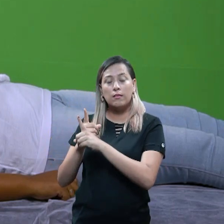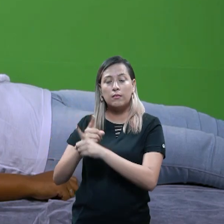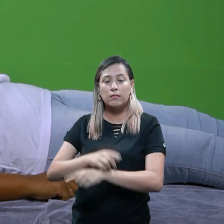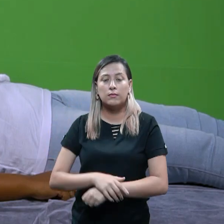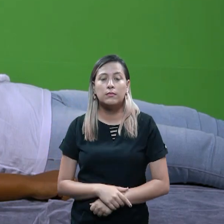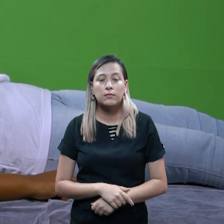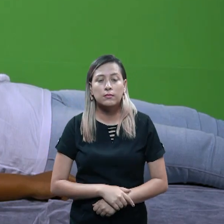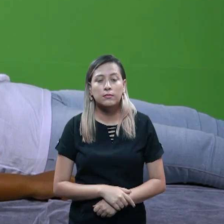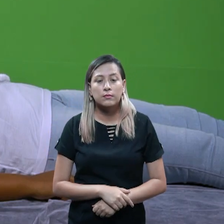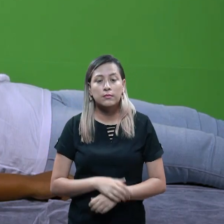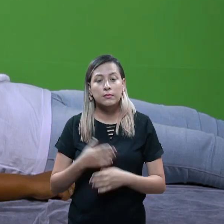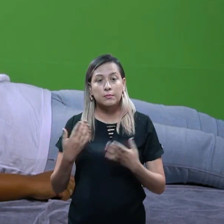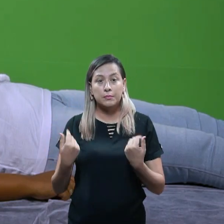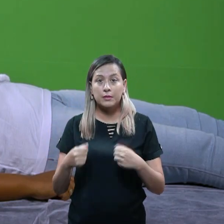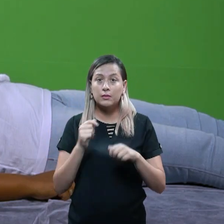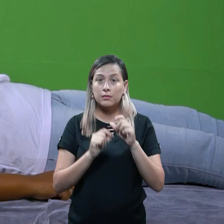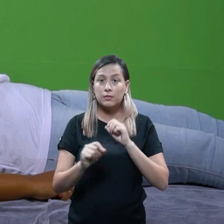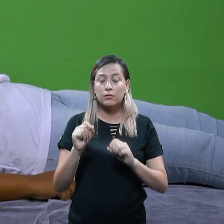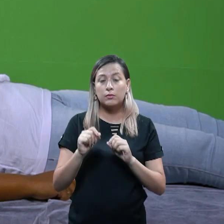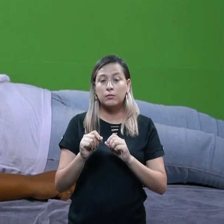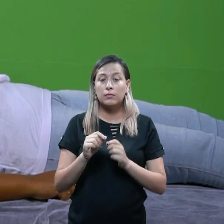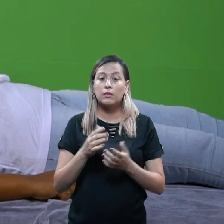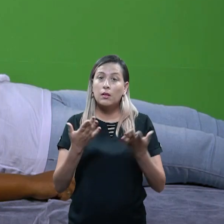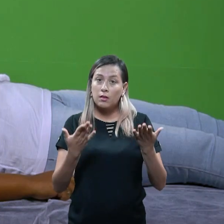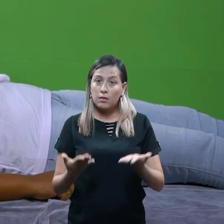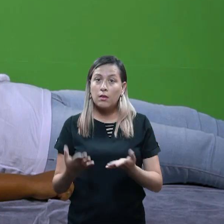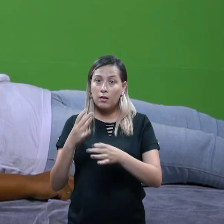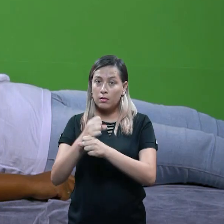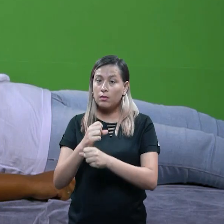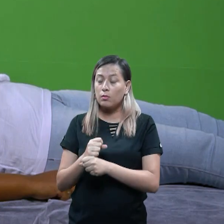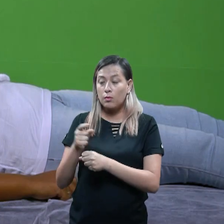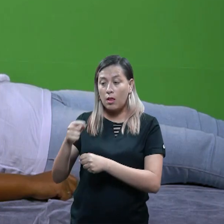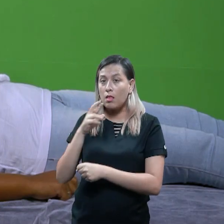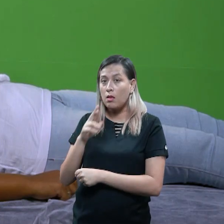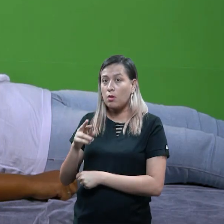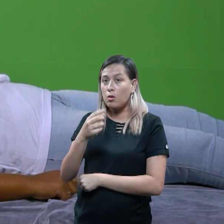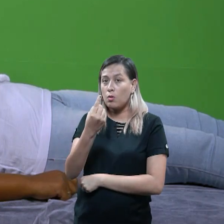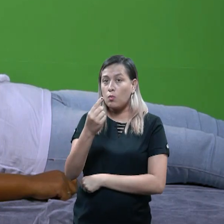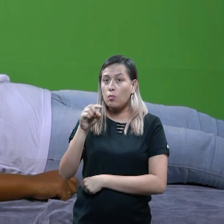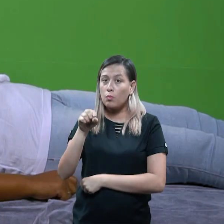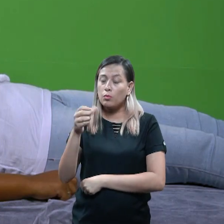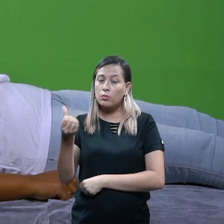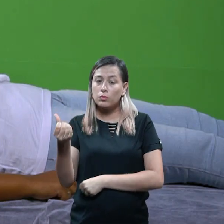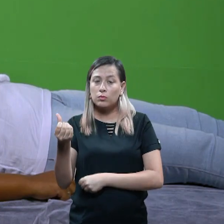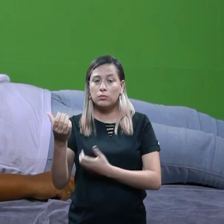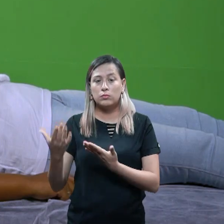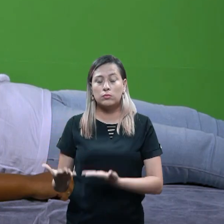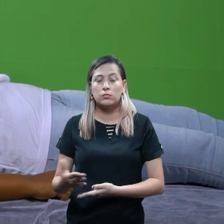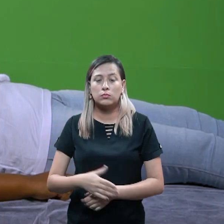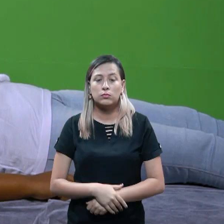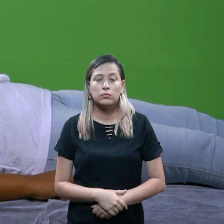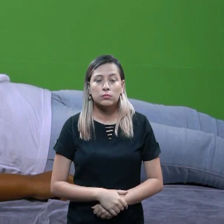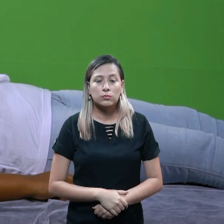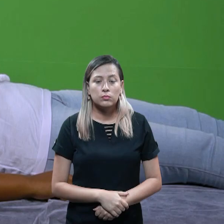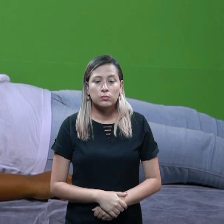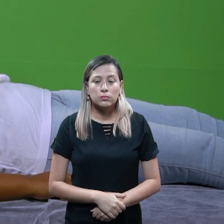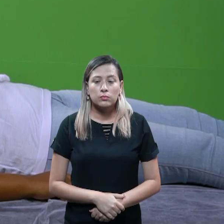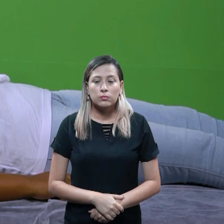Aqui tem que bater 1,6. Bora ver se bateu. 1,5.